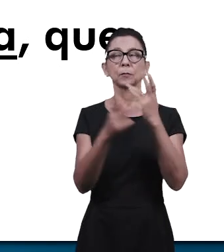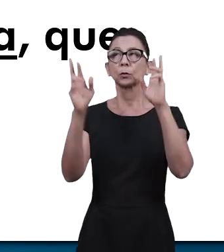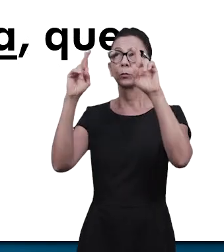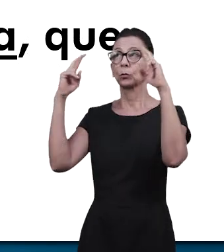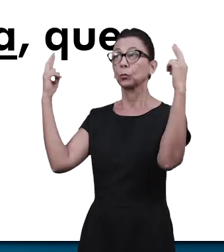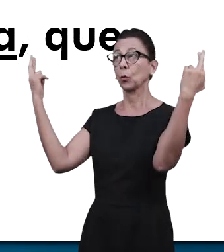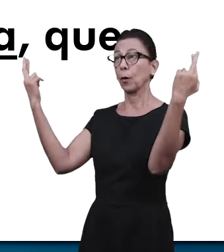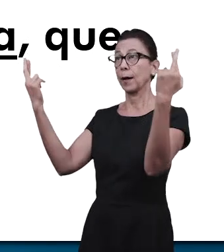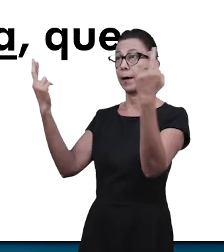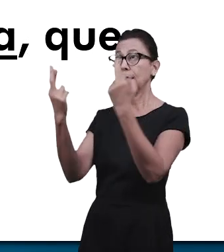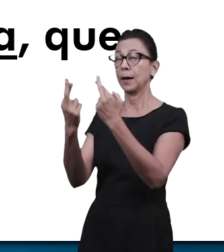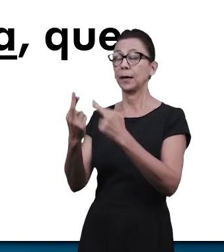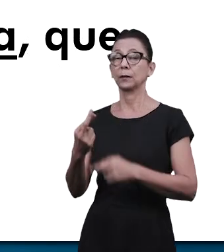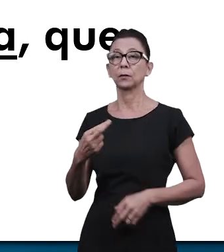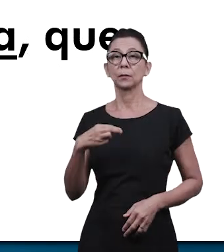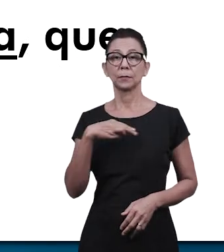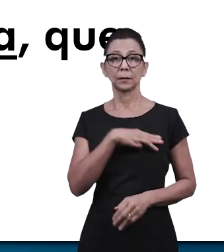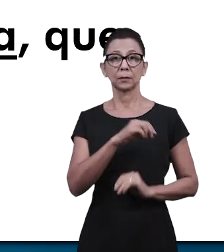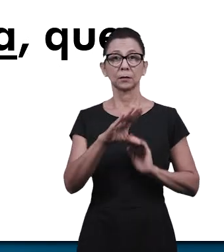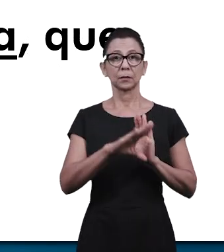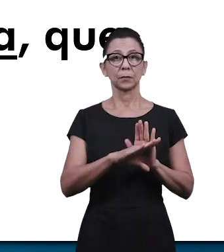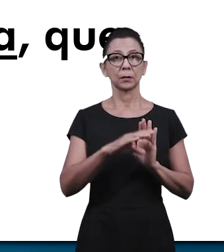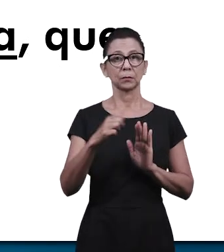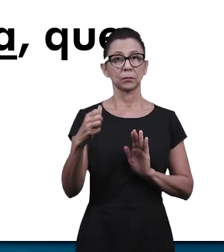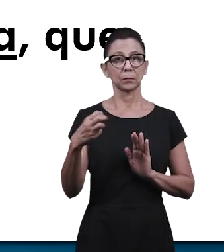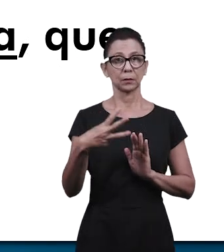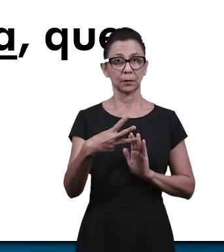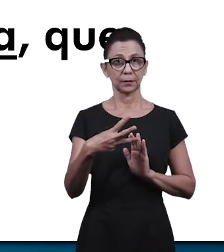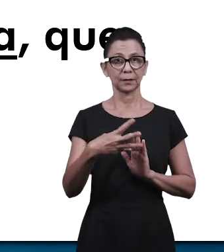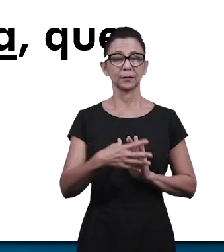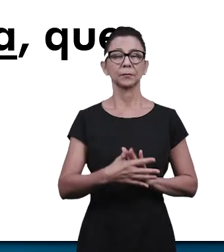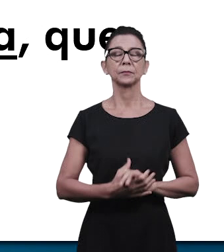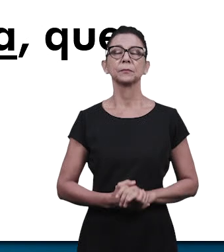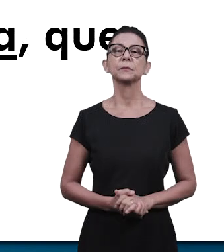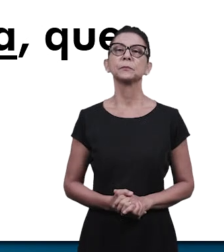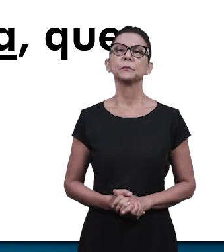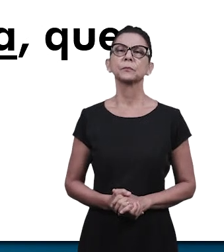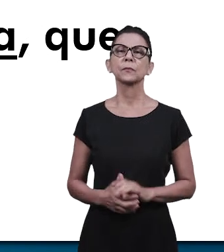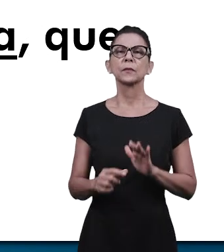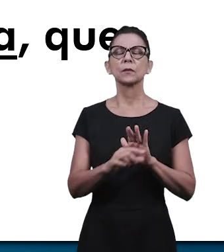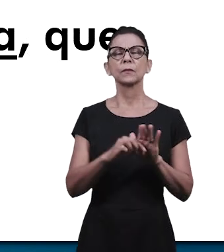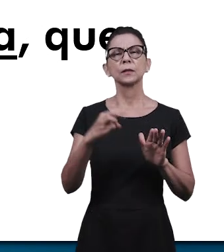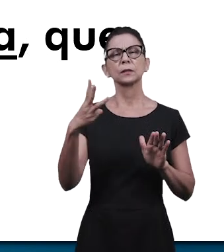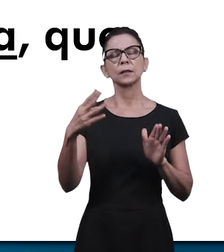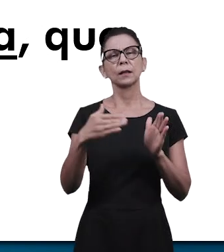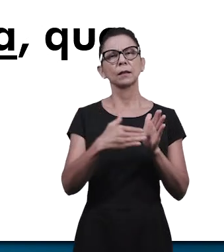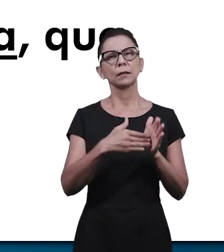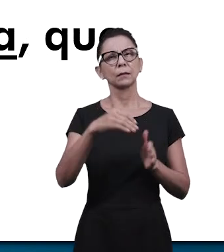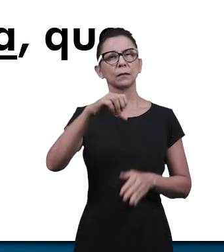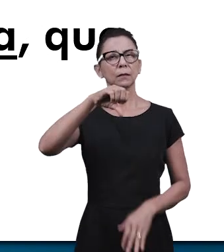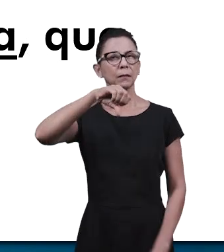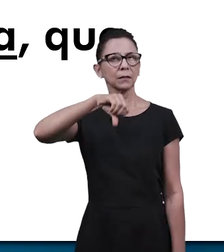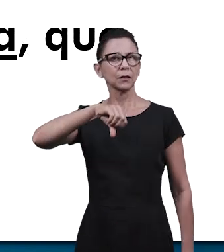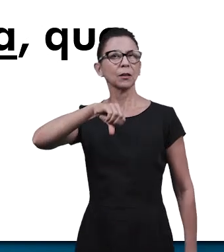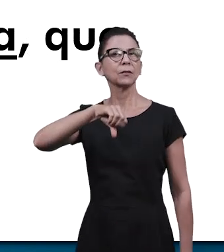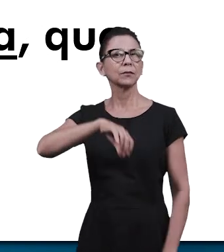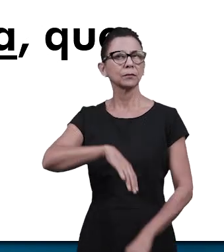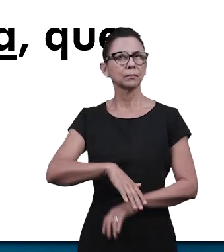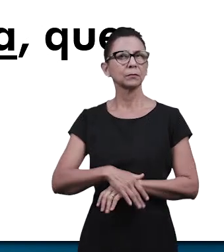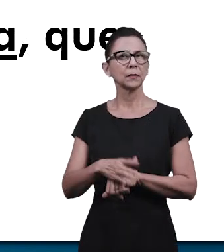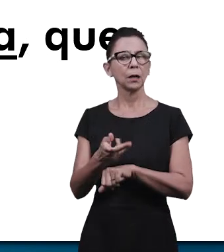reino, destacadas no Evangelho de Mateus, capítulo 13, Mateus 13, do verso 3 ao verso